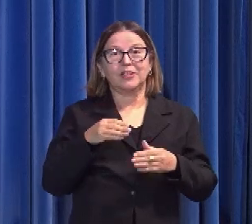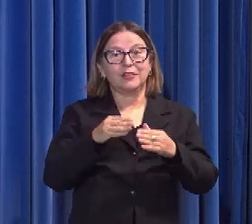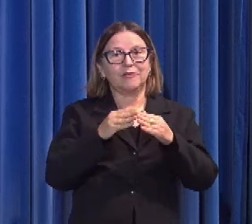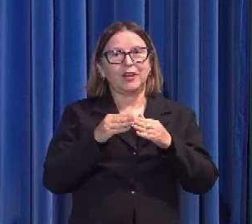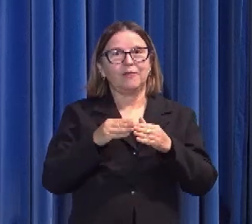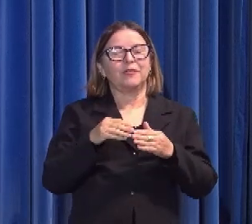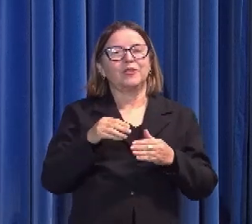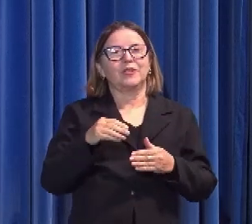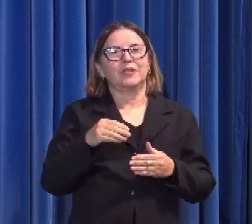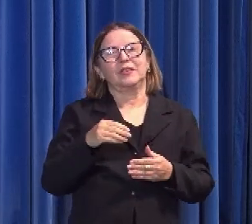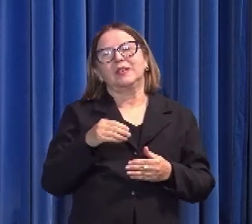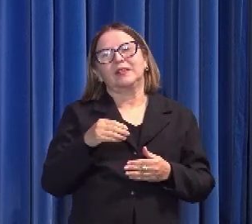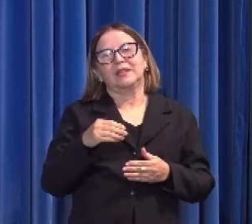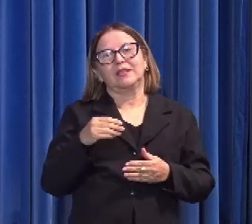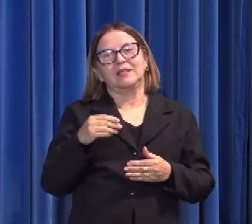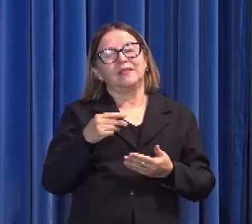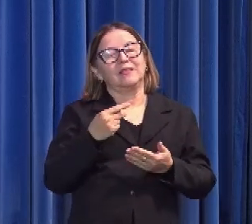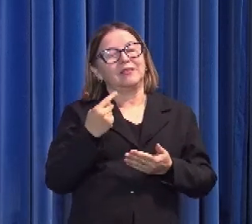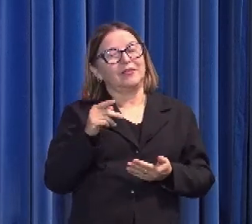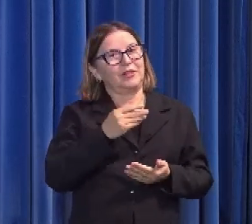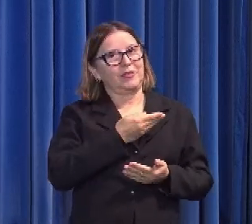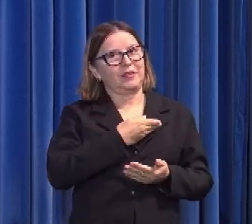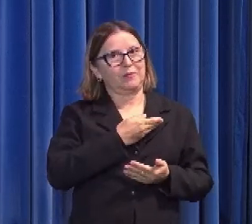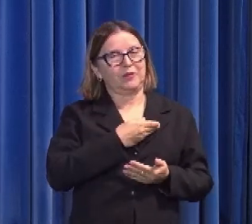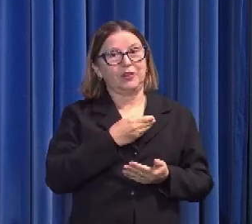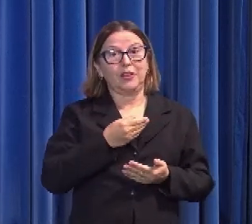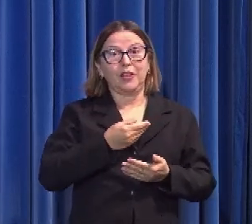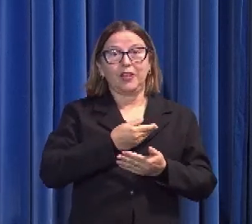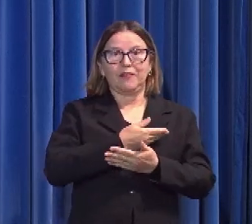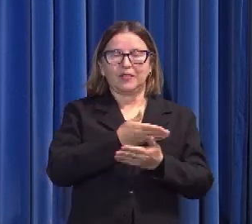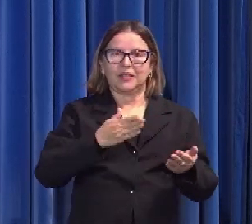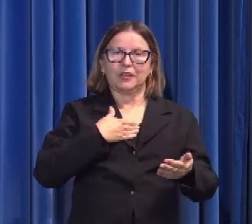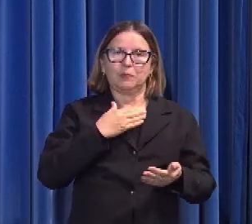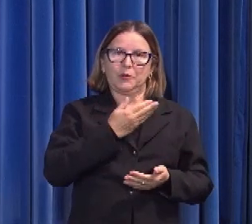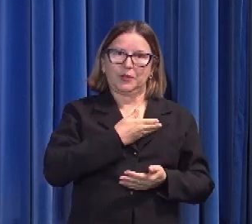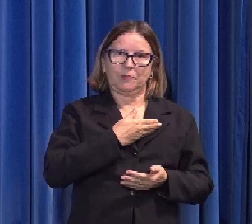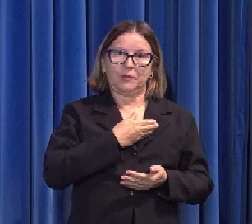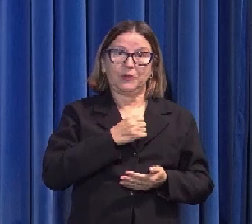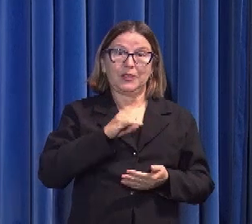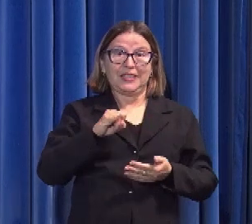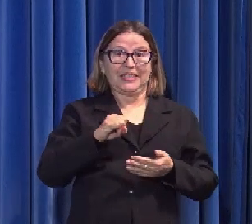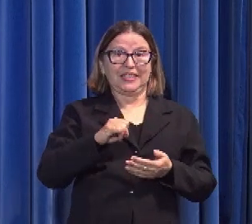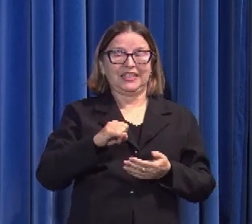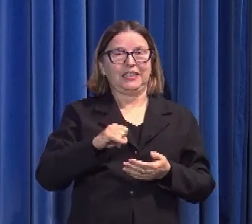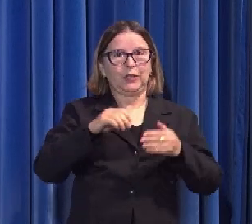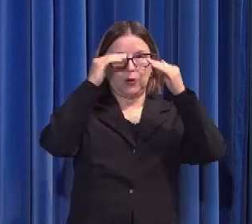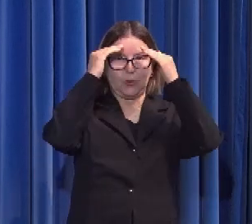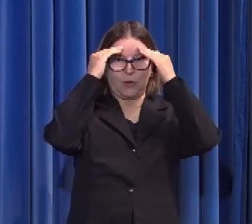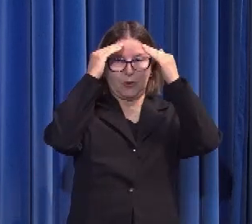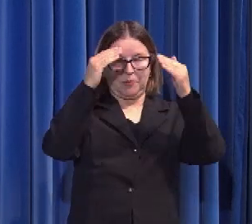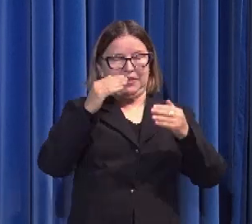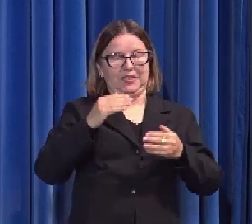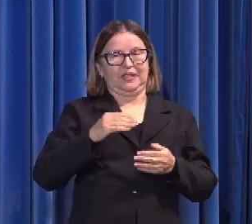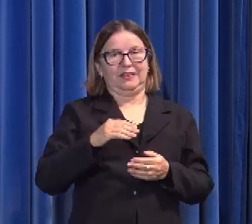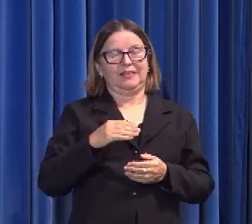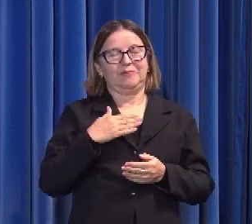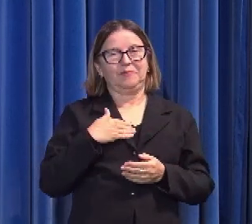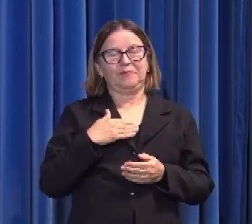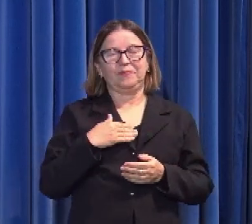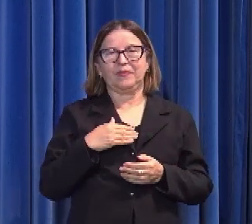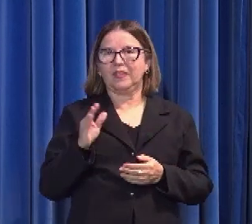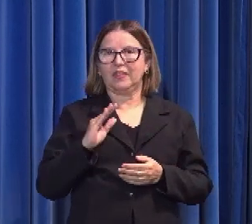amigos vós sois meus amigos se fazeis o que Eu vos mando e já não vos chamo